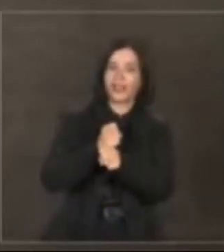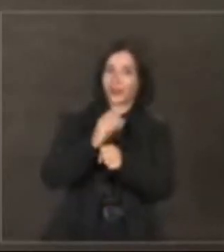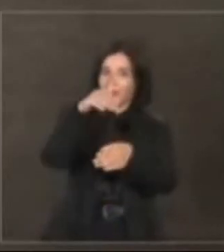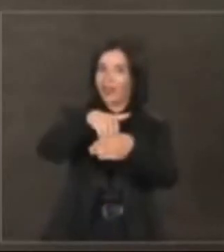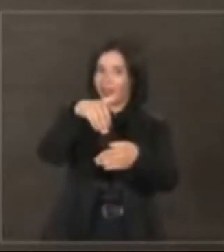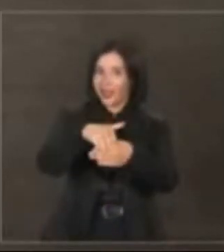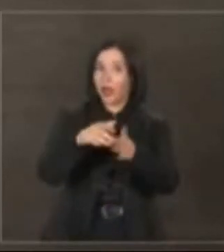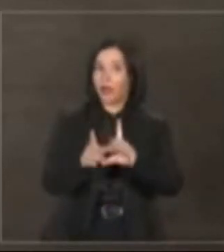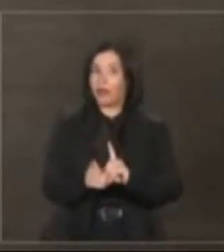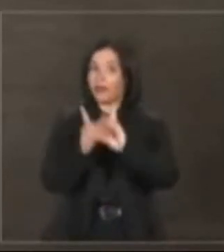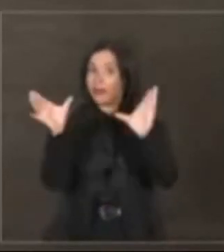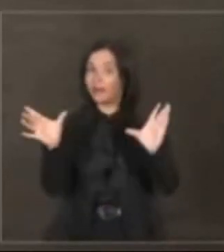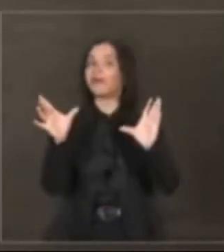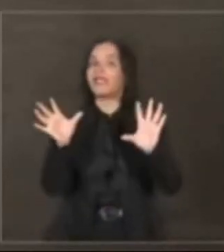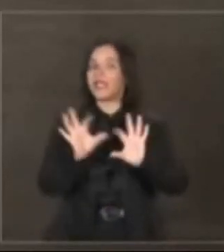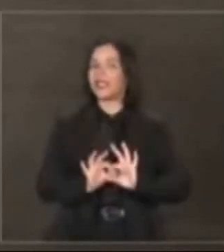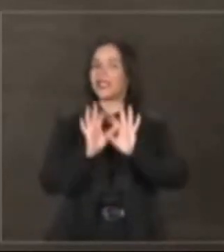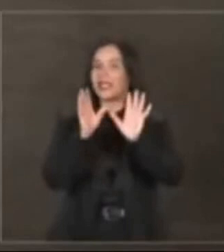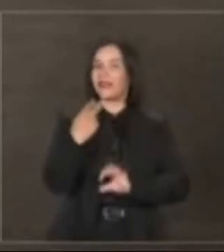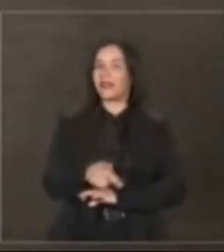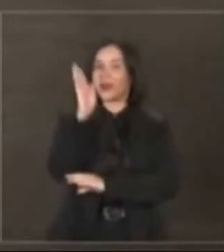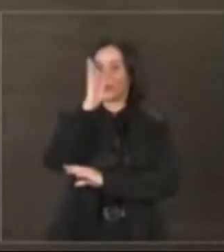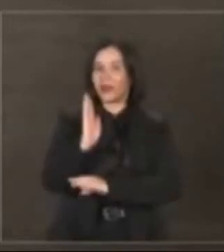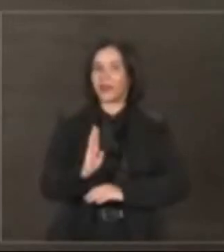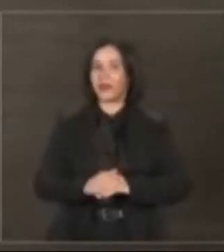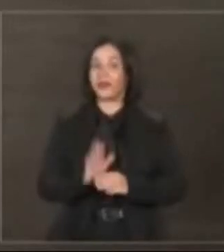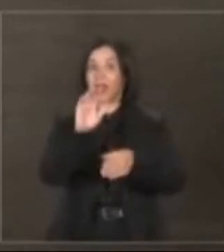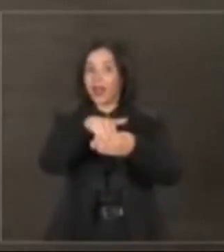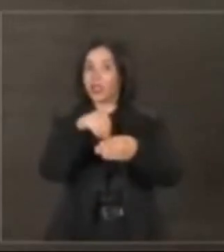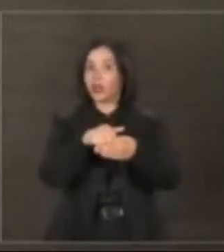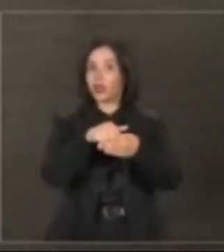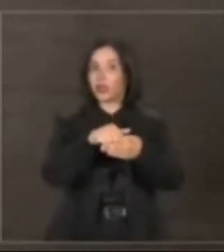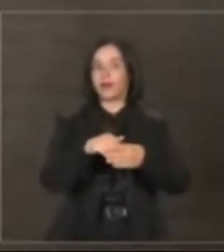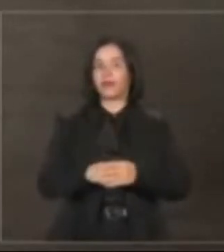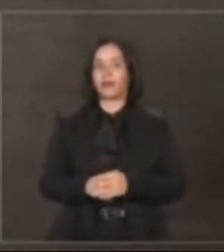eleições livres e democráticas no Brasil. De eleições, no plural.